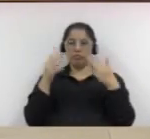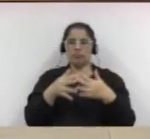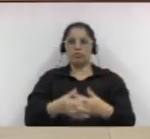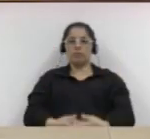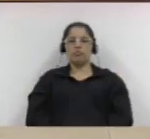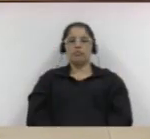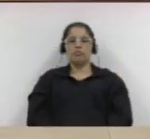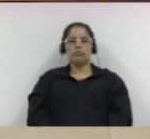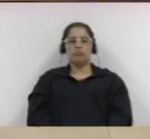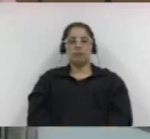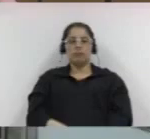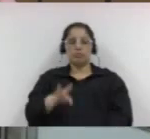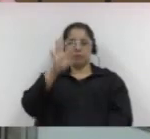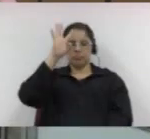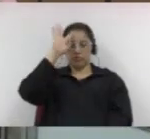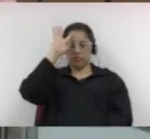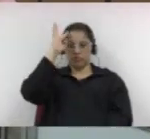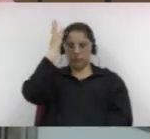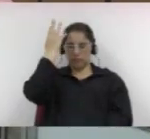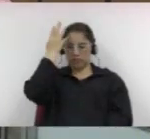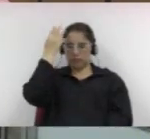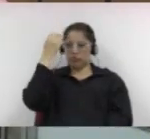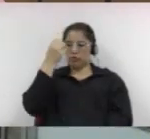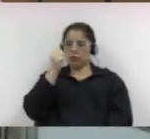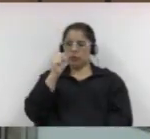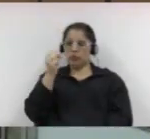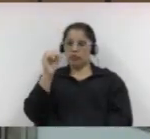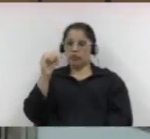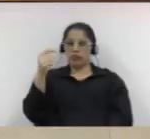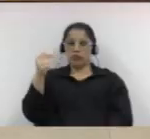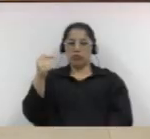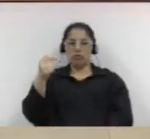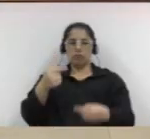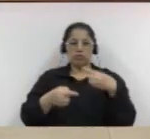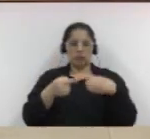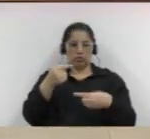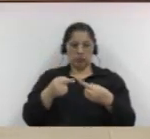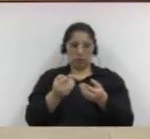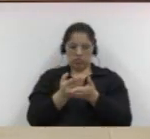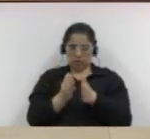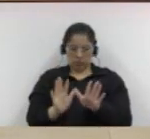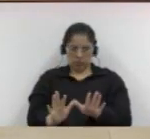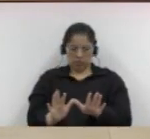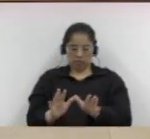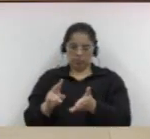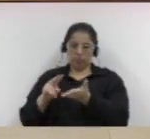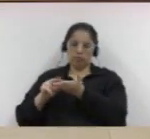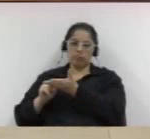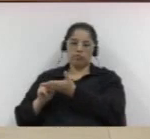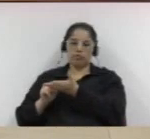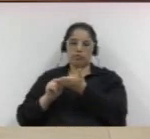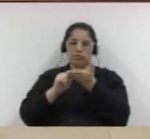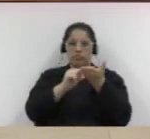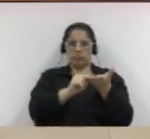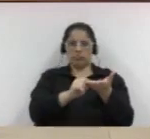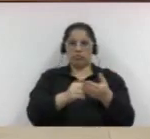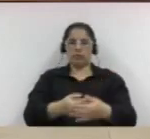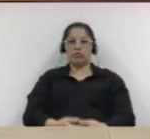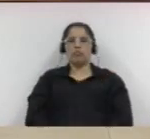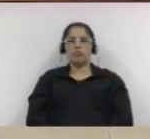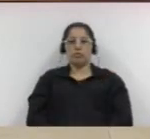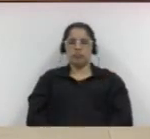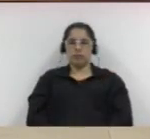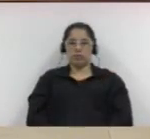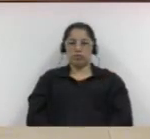Requerimento 807 em discussão. Não havendo mais quem queira, encaminhe-se ao prefeito.